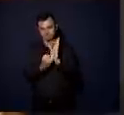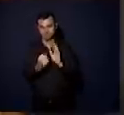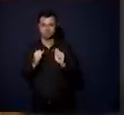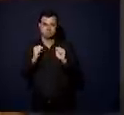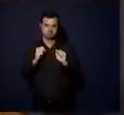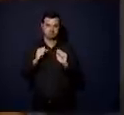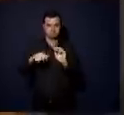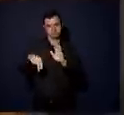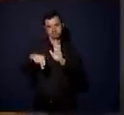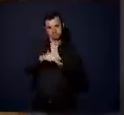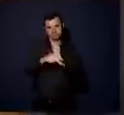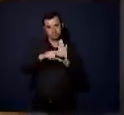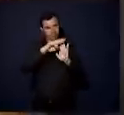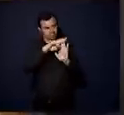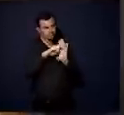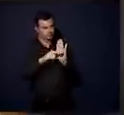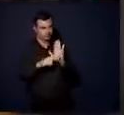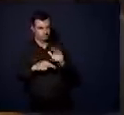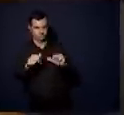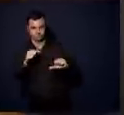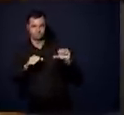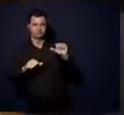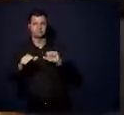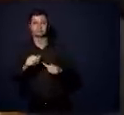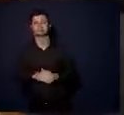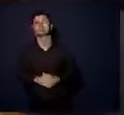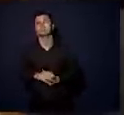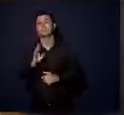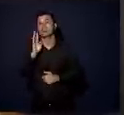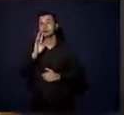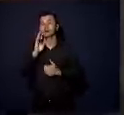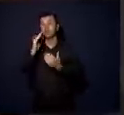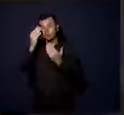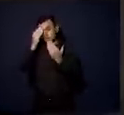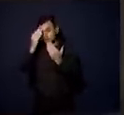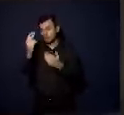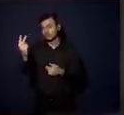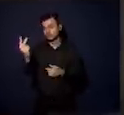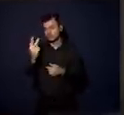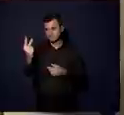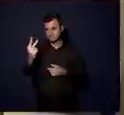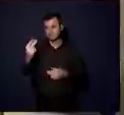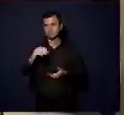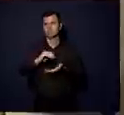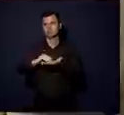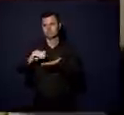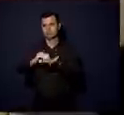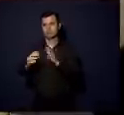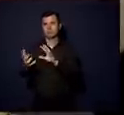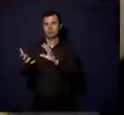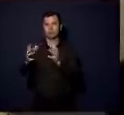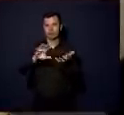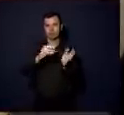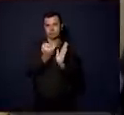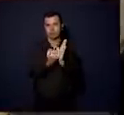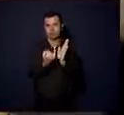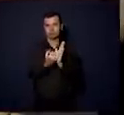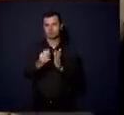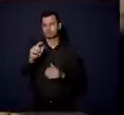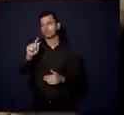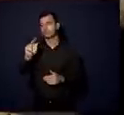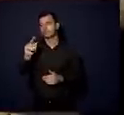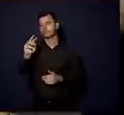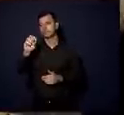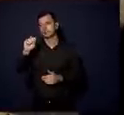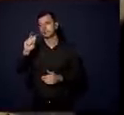e de um novo acabou-se de regras fiscais legal Quero Agradecer os dois pé na pista secretário especial de reforma tributária Gustavo Guimarães